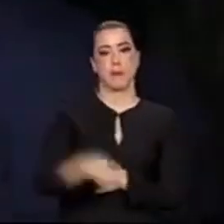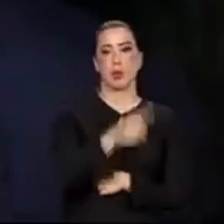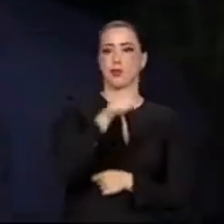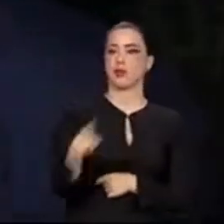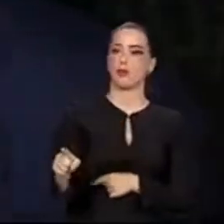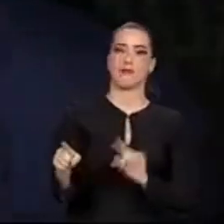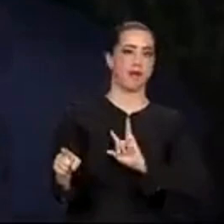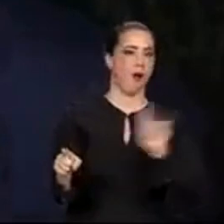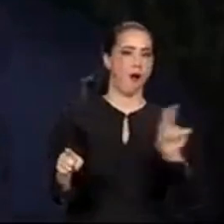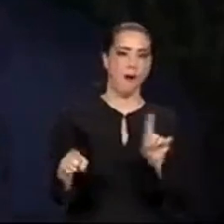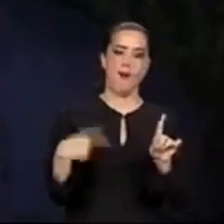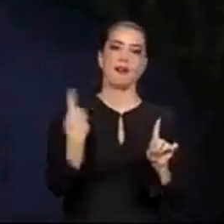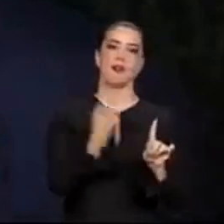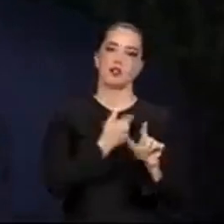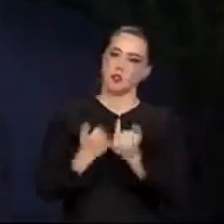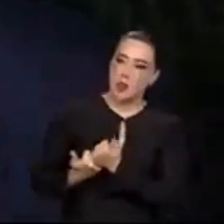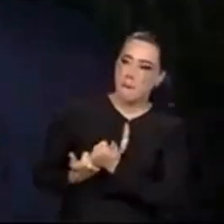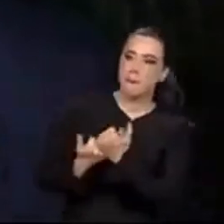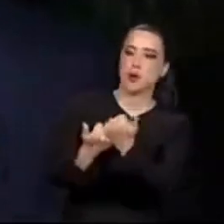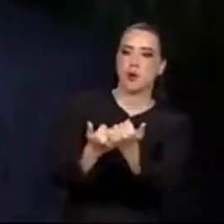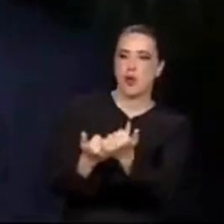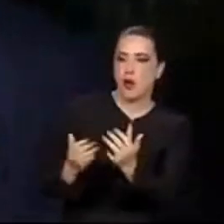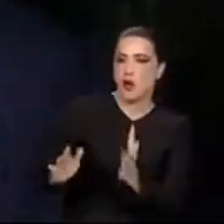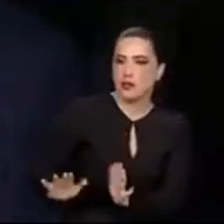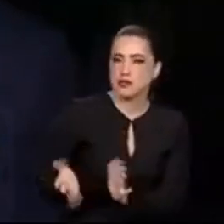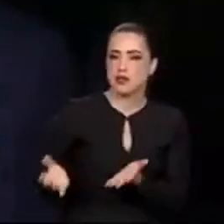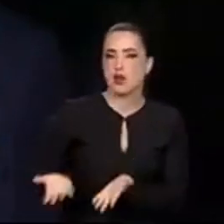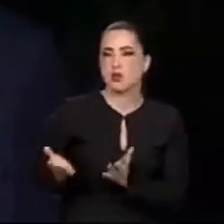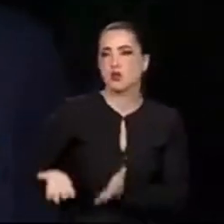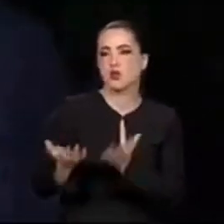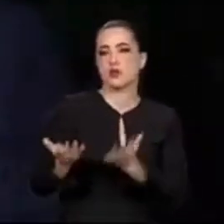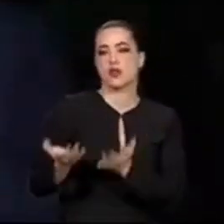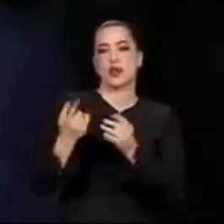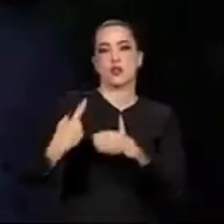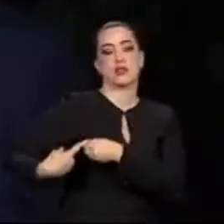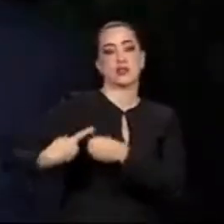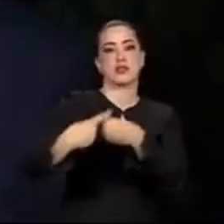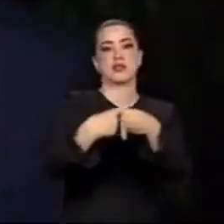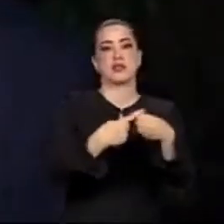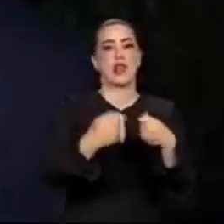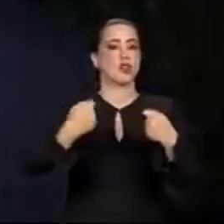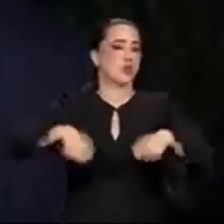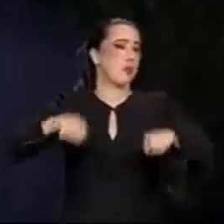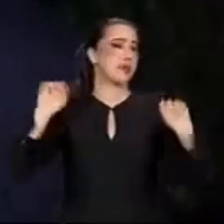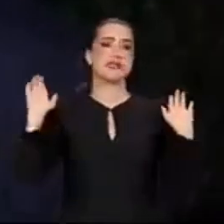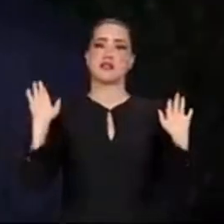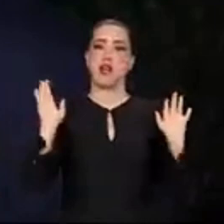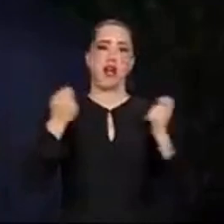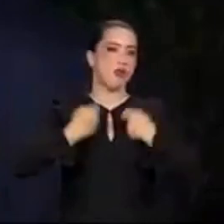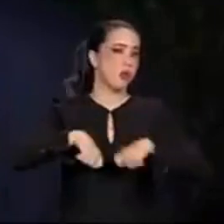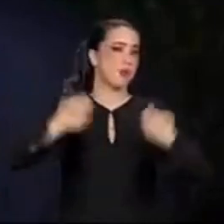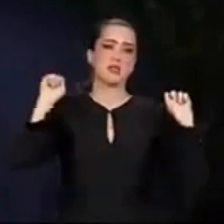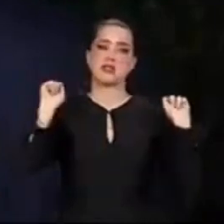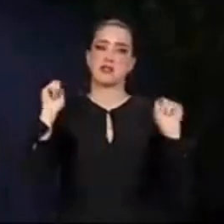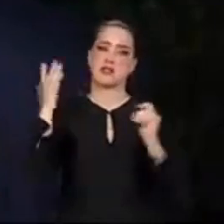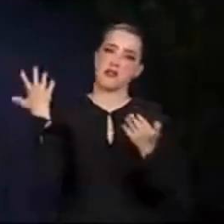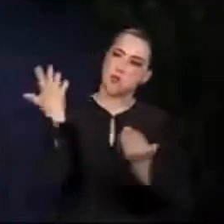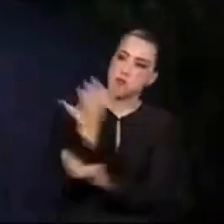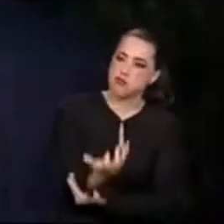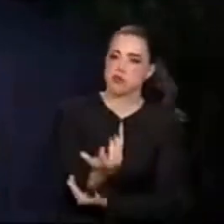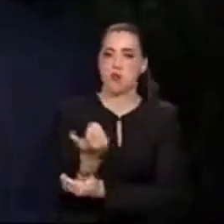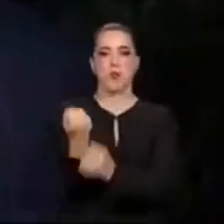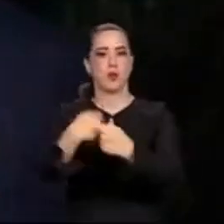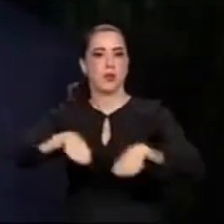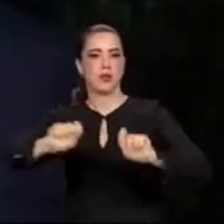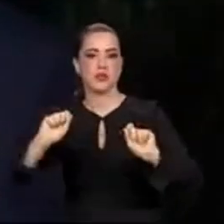Proibir a gente vai ter que ajudar a incentivar as cidades A não terem que desmatar nós vamos